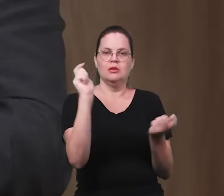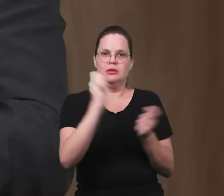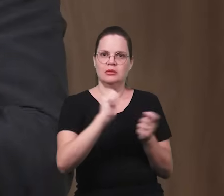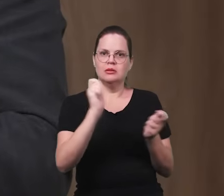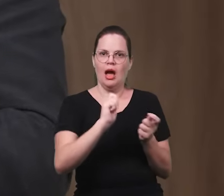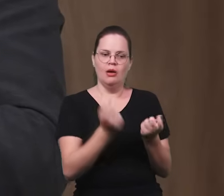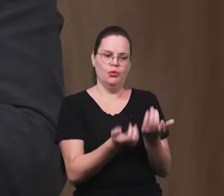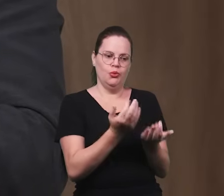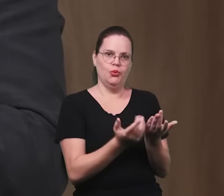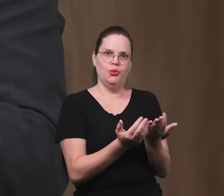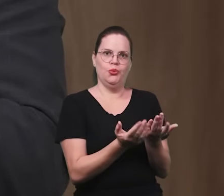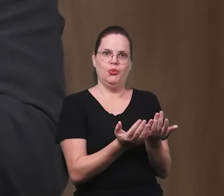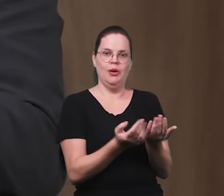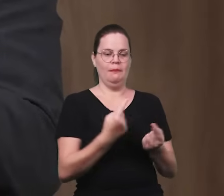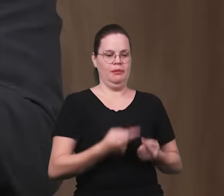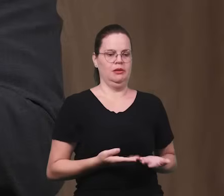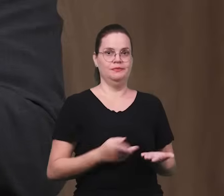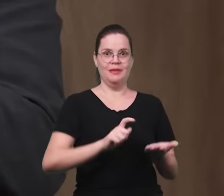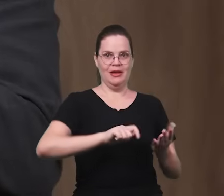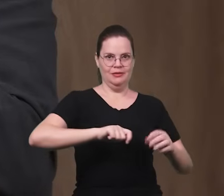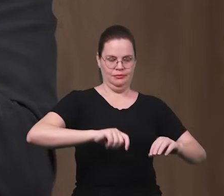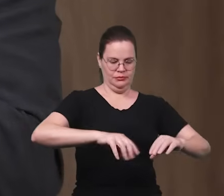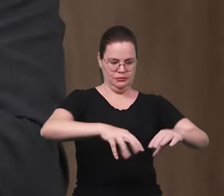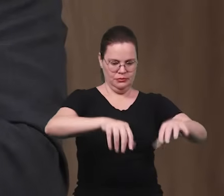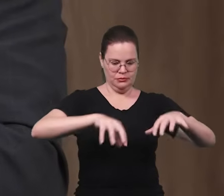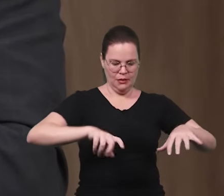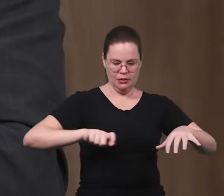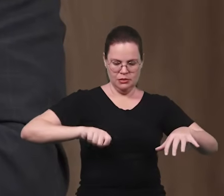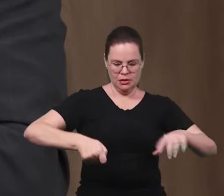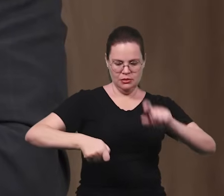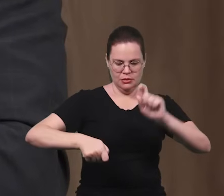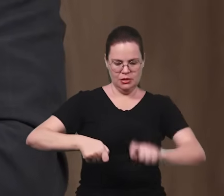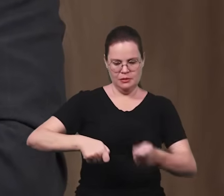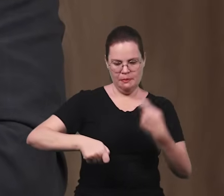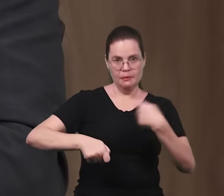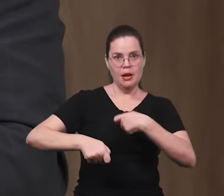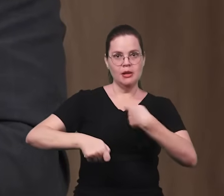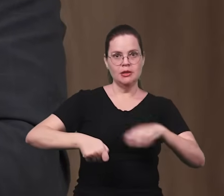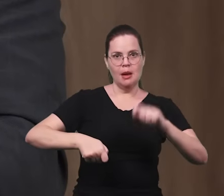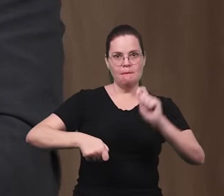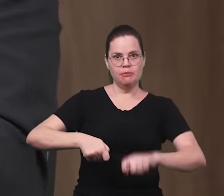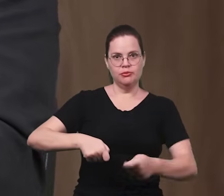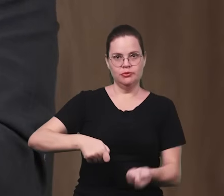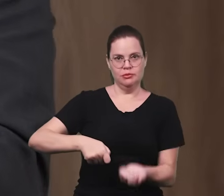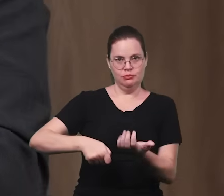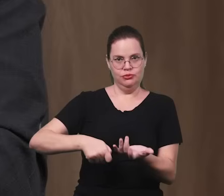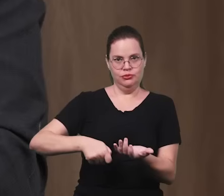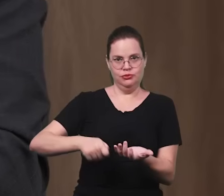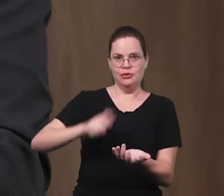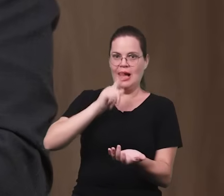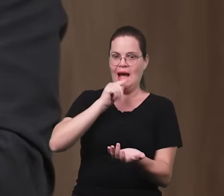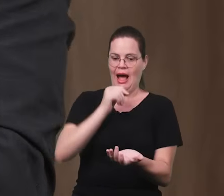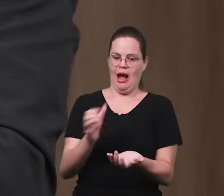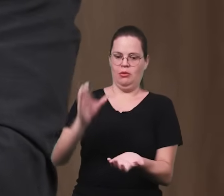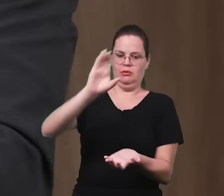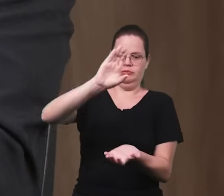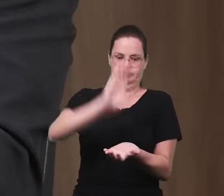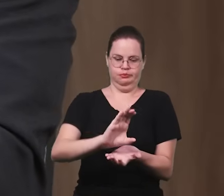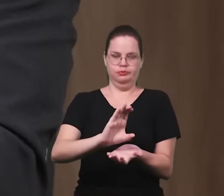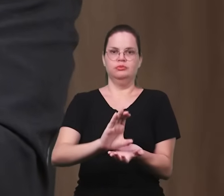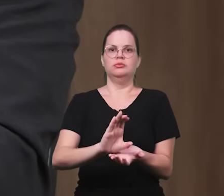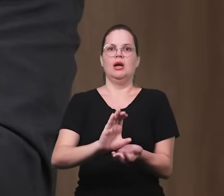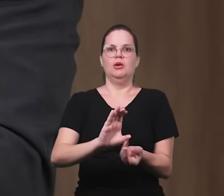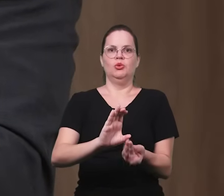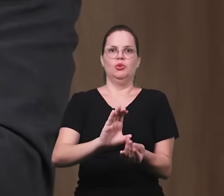E aí o que aconteceria? Todo o ciclo da água mudaria completamente. E o ciclo da água é importantíssimo. A gente aprende lá no 6º ano,